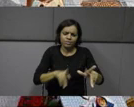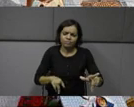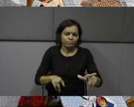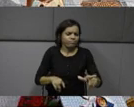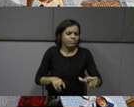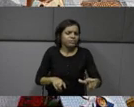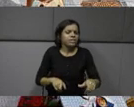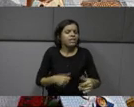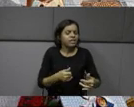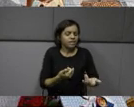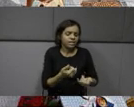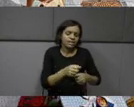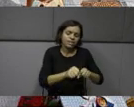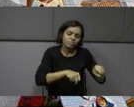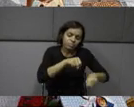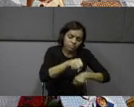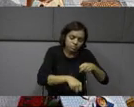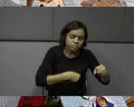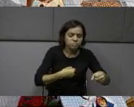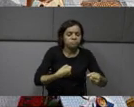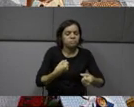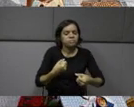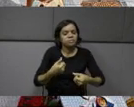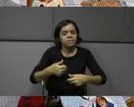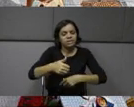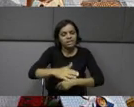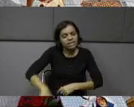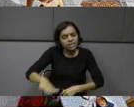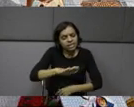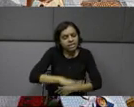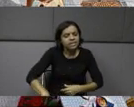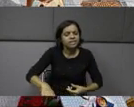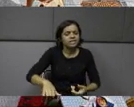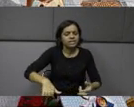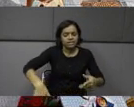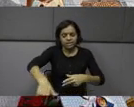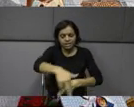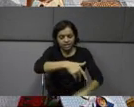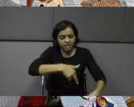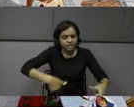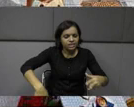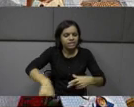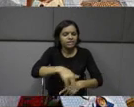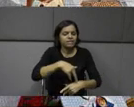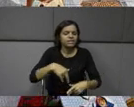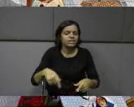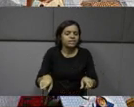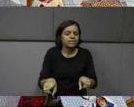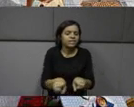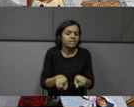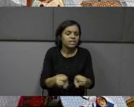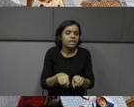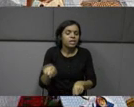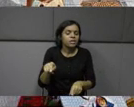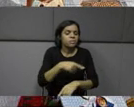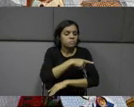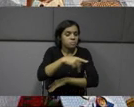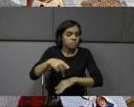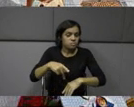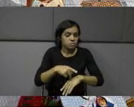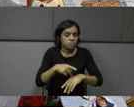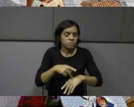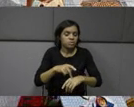bicicleta cachorro na mesma via no debate das vias universais à luz de um de um país que está provavelmente